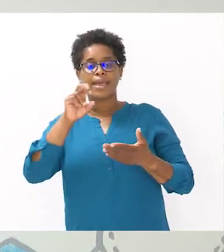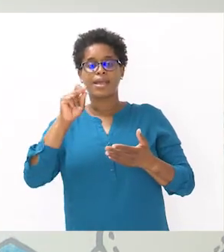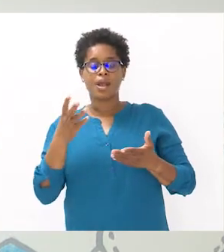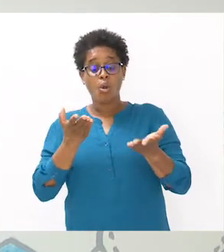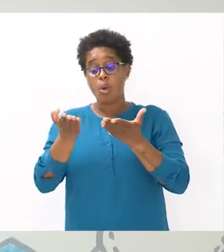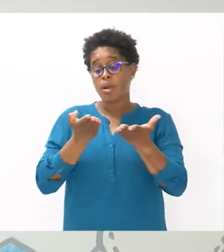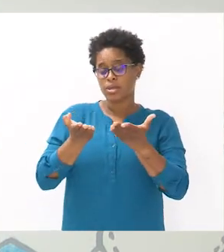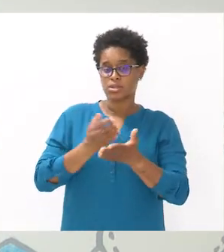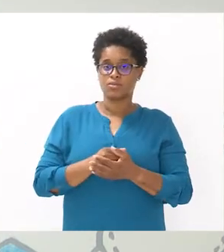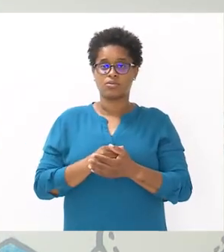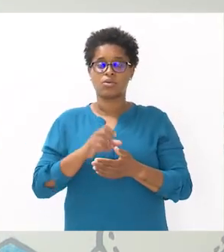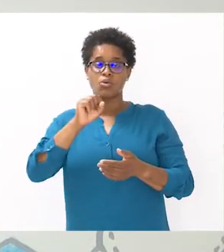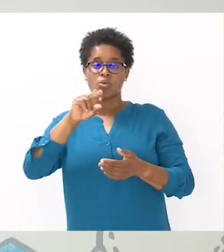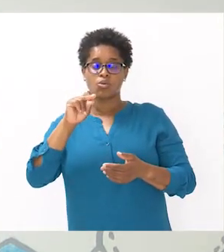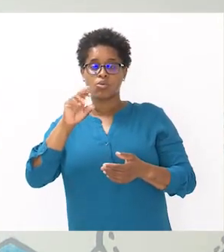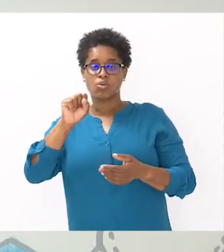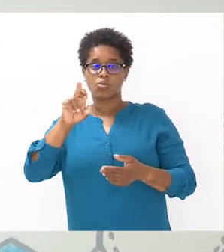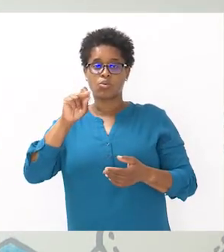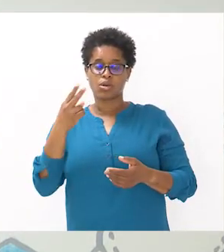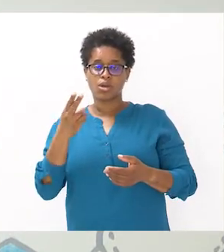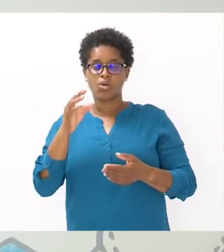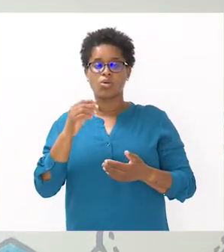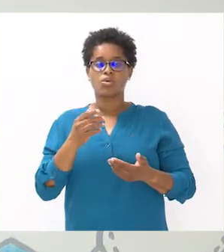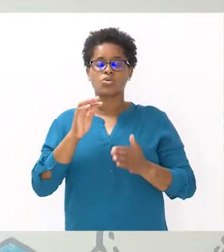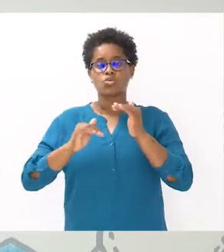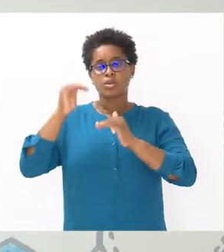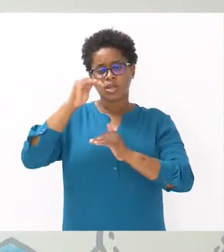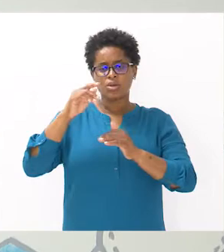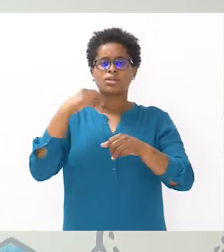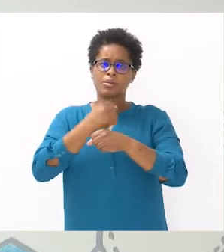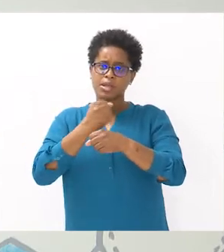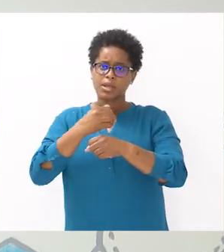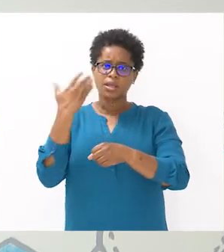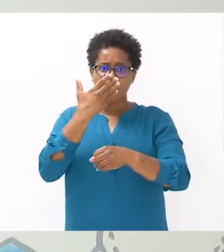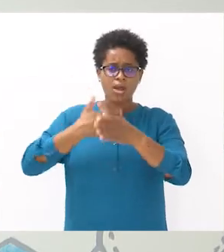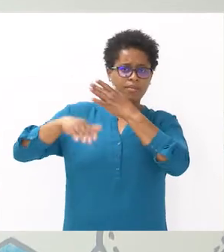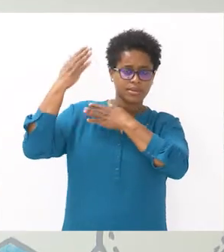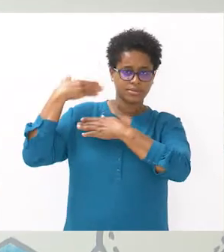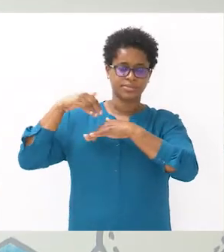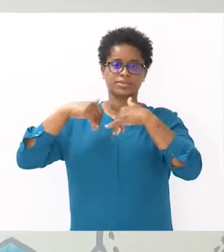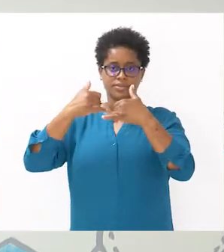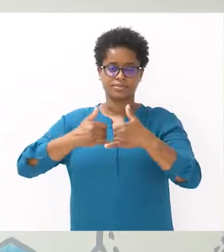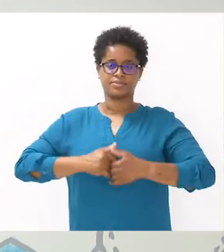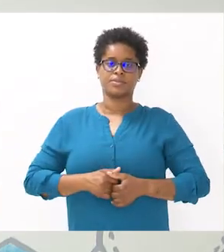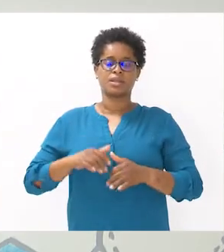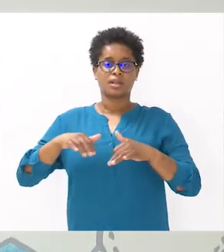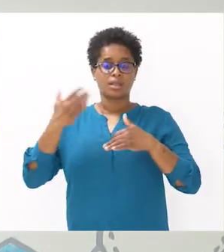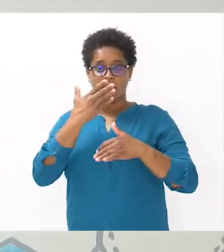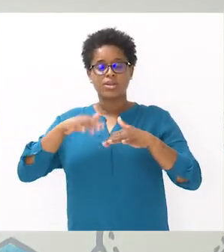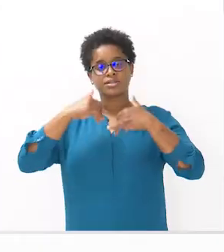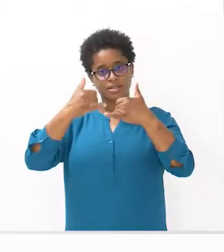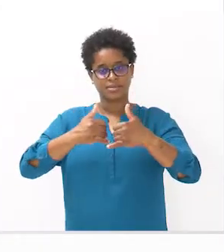comparativo. O grau superlativo é o grau que nós vamos trabalhar noutra aula que vem a seguir. Certo?